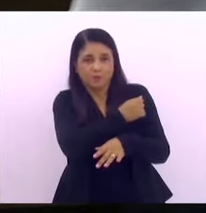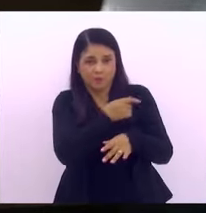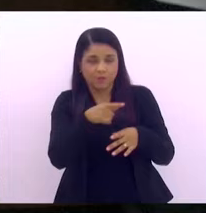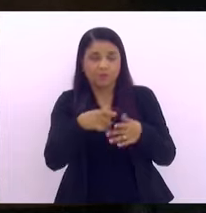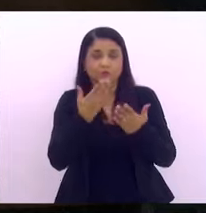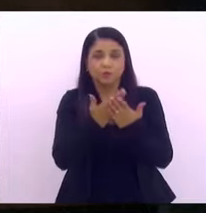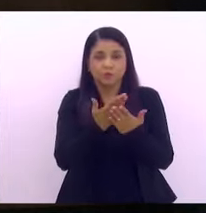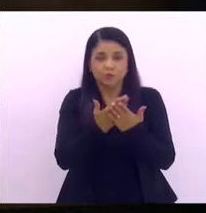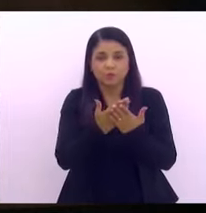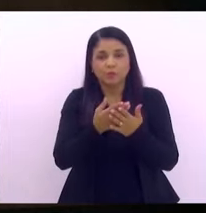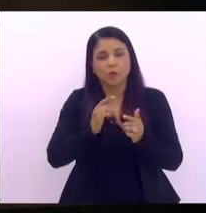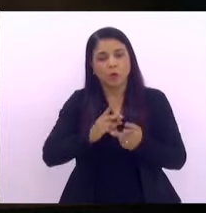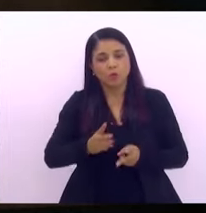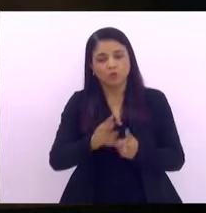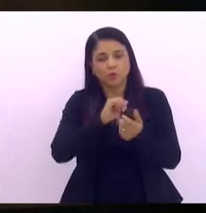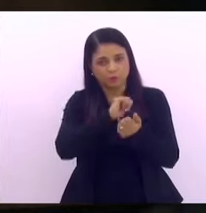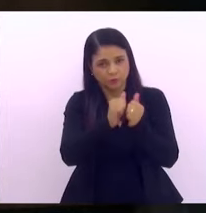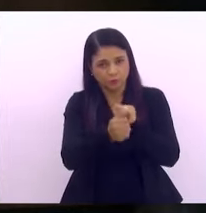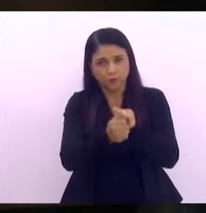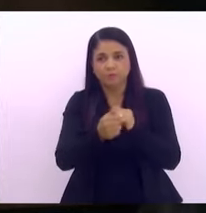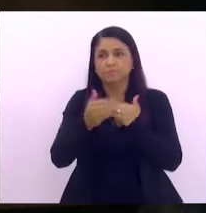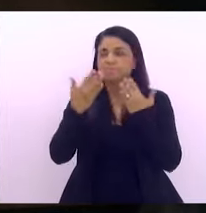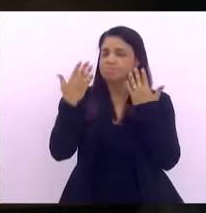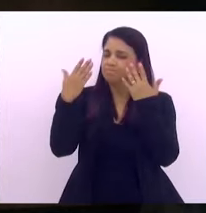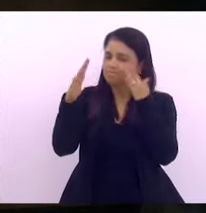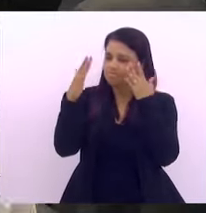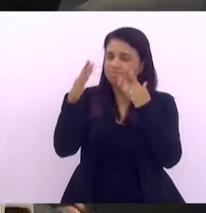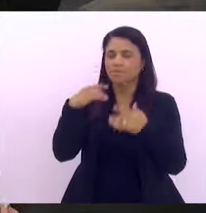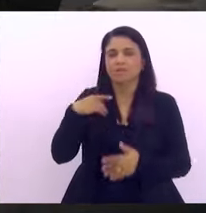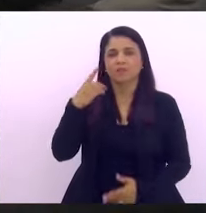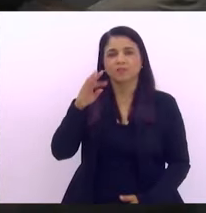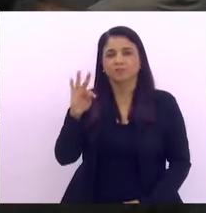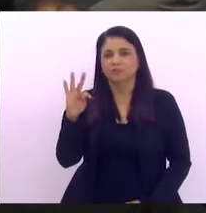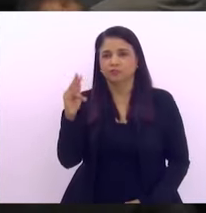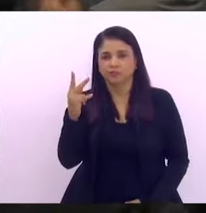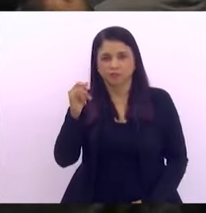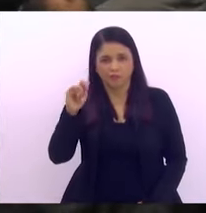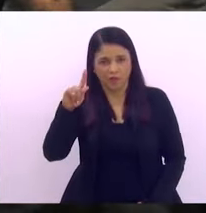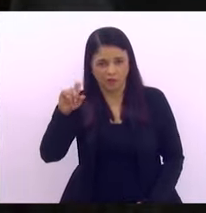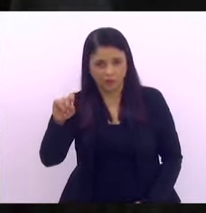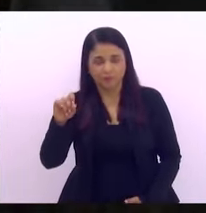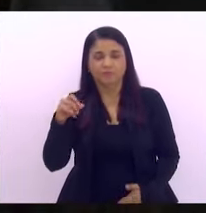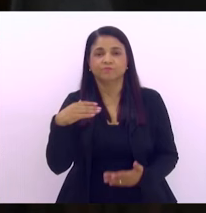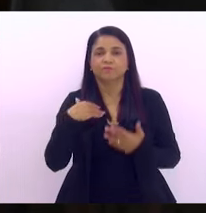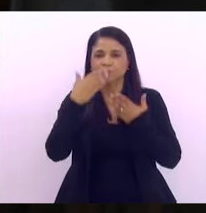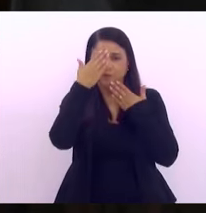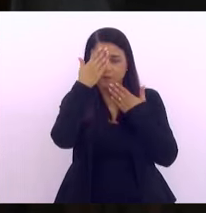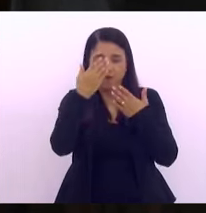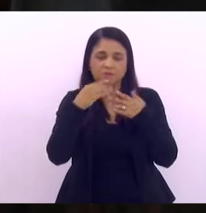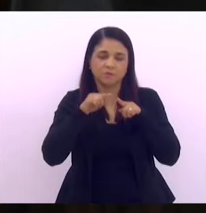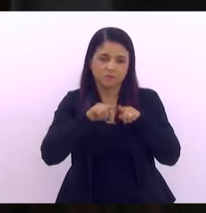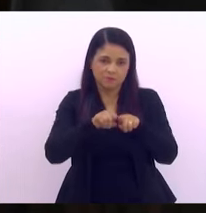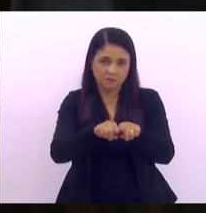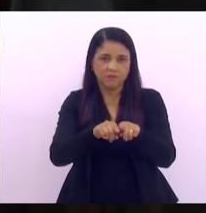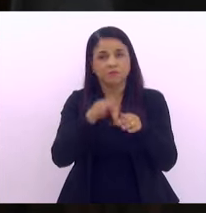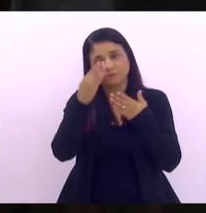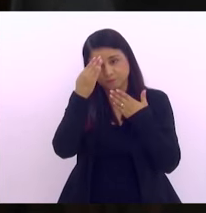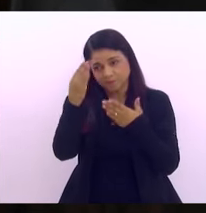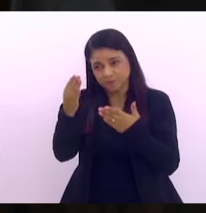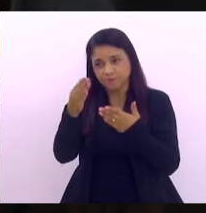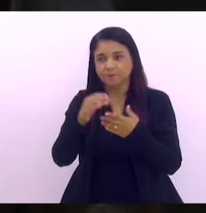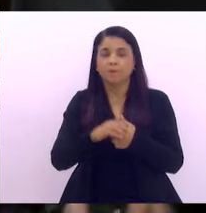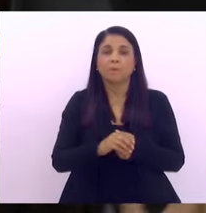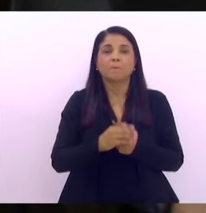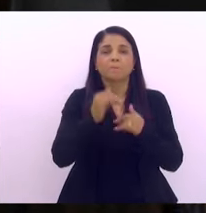amigo Tiago Rangel, parabéns e muito obrigado pela parceria. Obrigado, presidente. Obrigado, deputada.